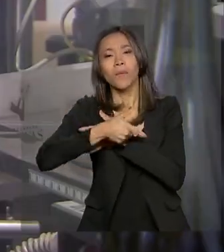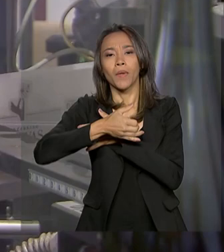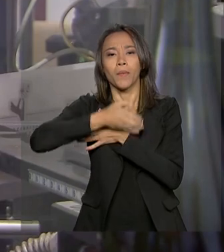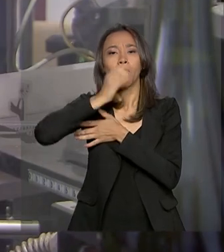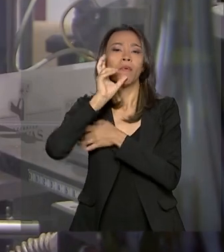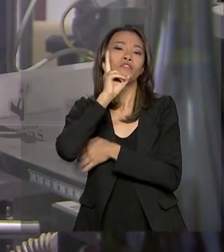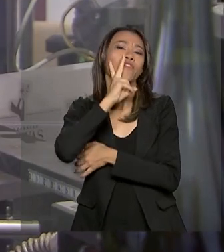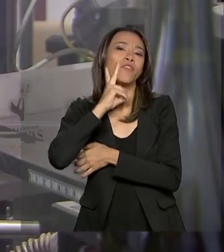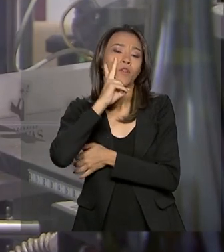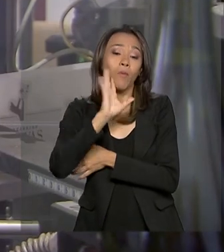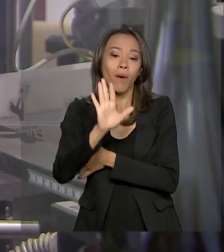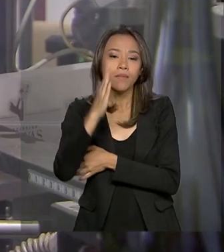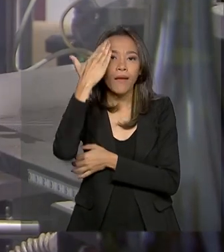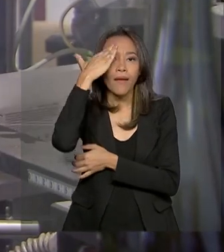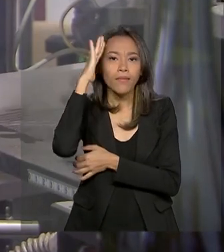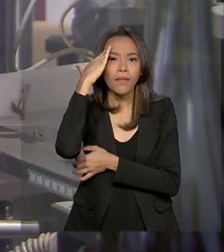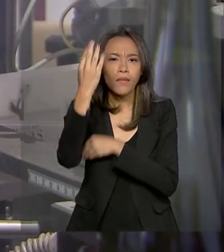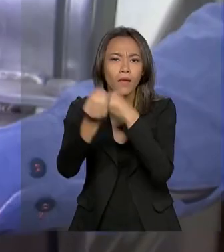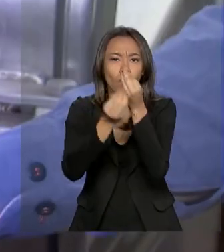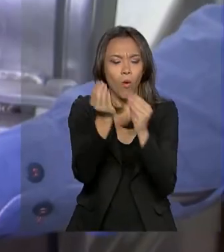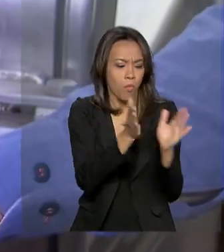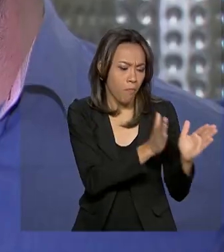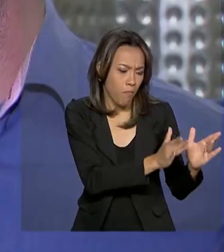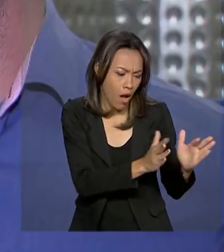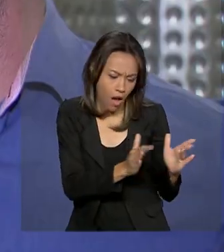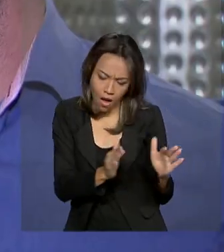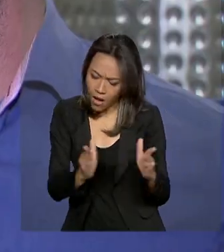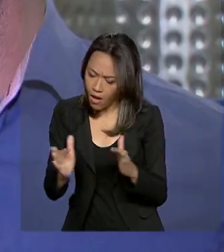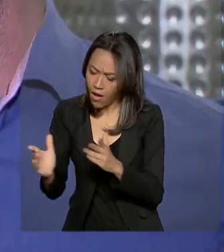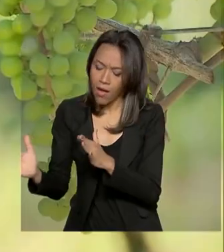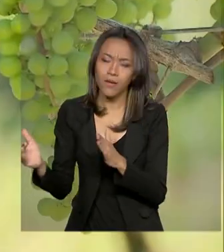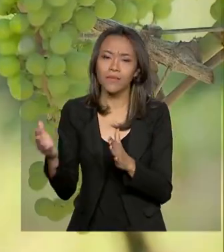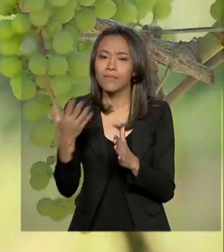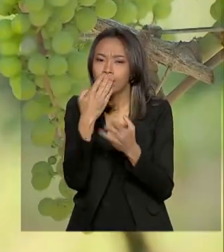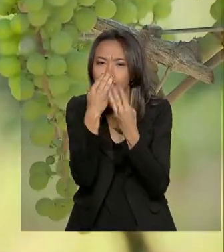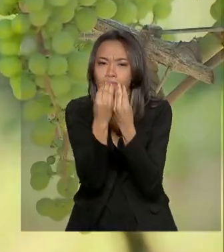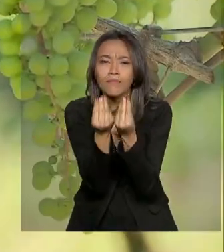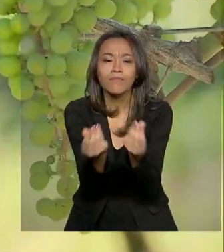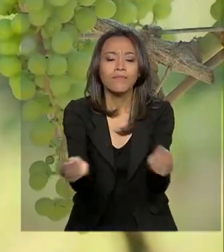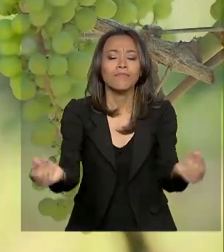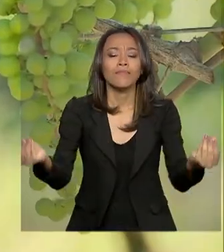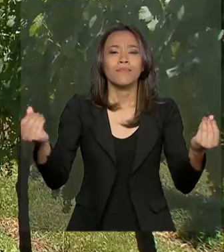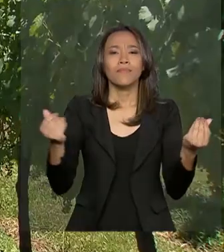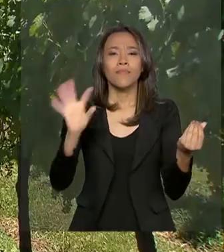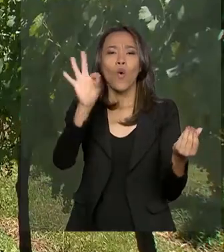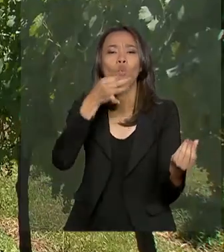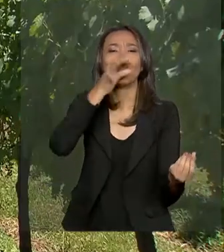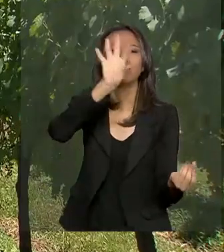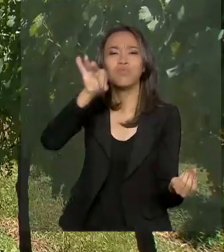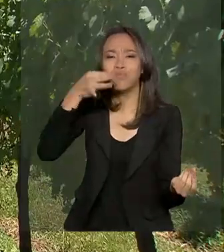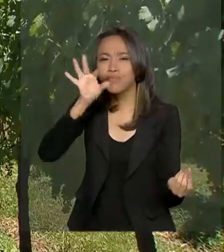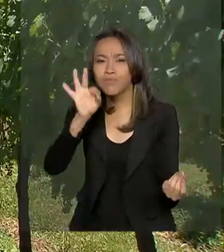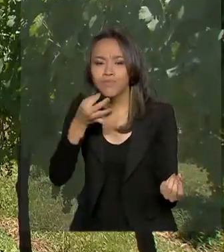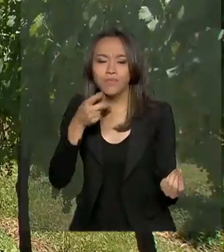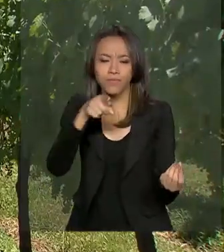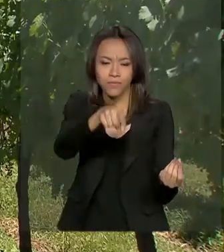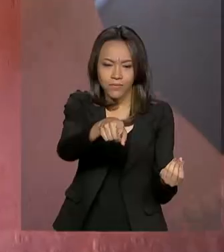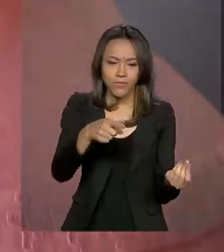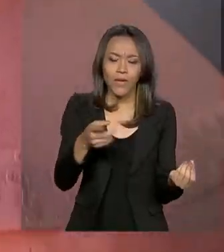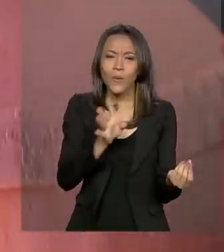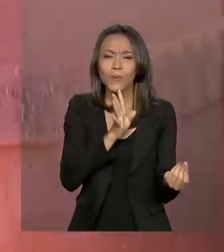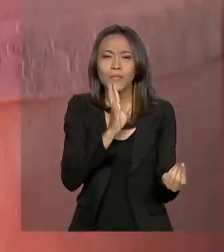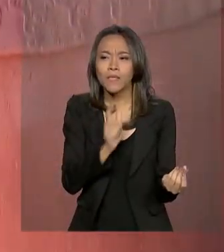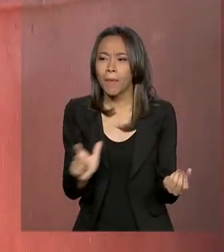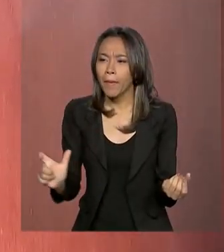mas de entender a alquimia dessa produção. O sabor da terra, a essência de cada uva, a identidade de cada local.